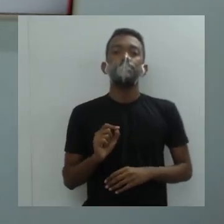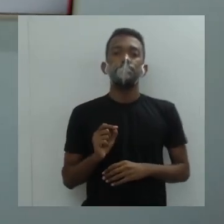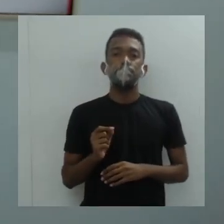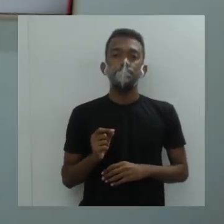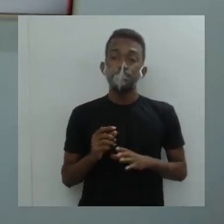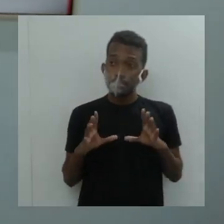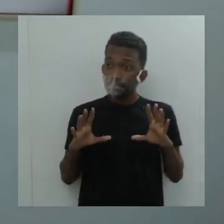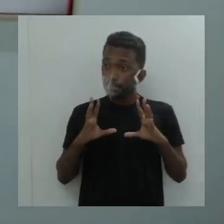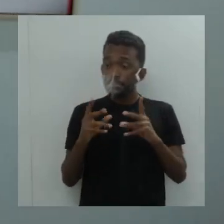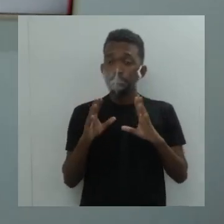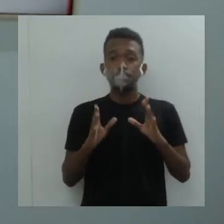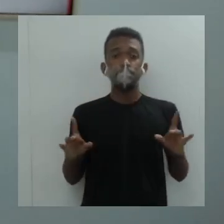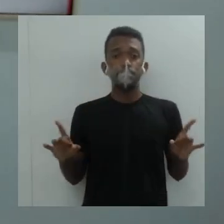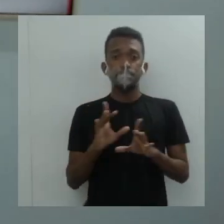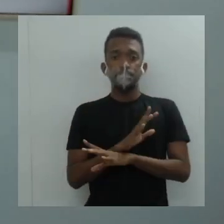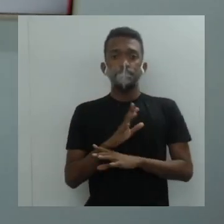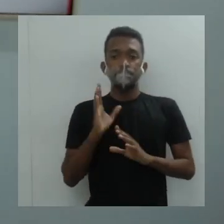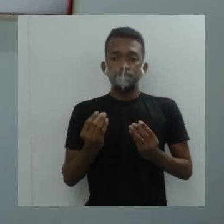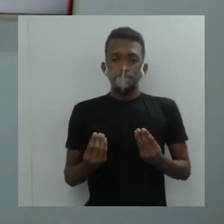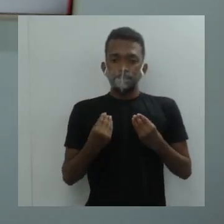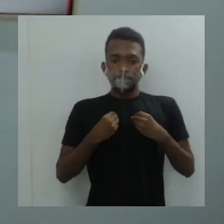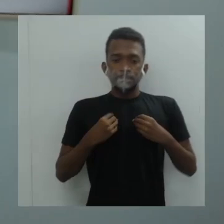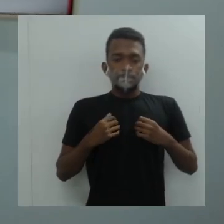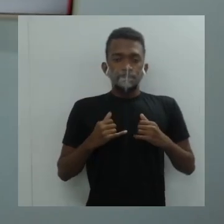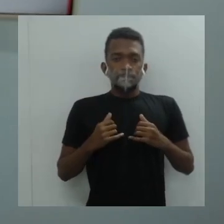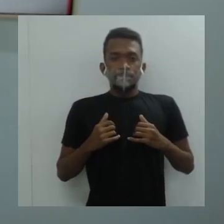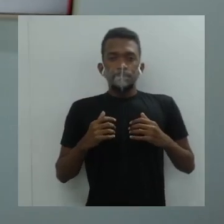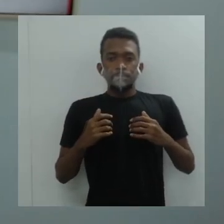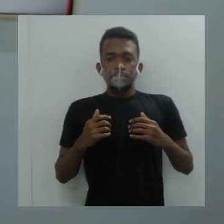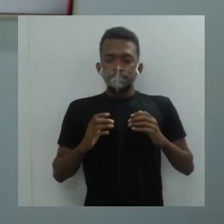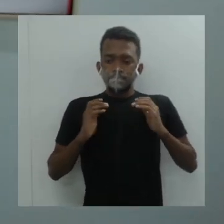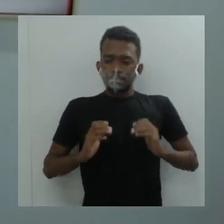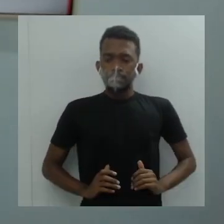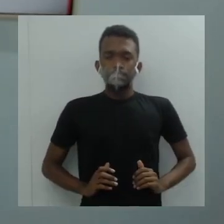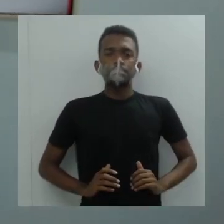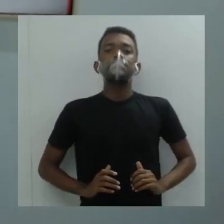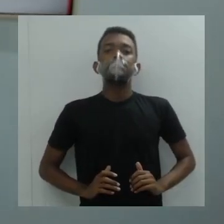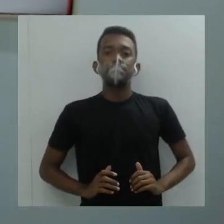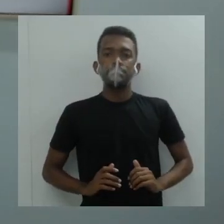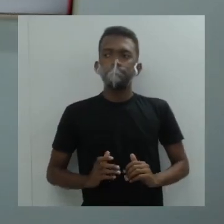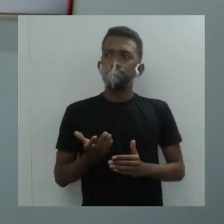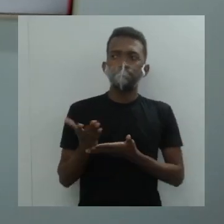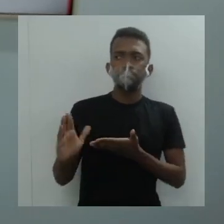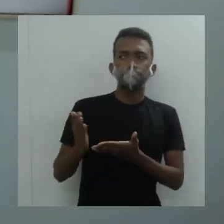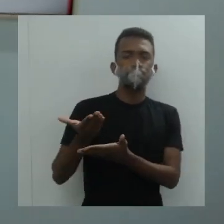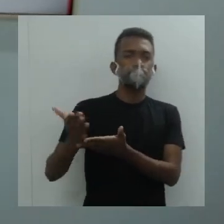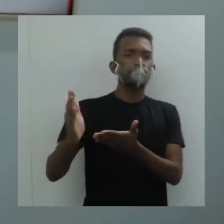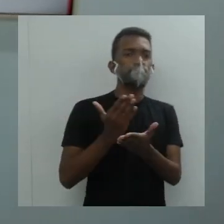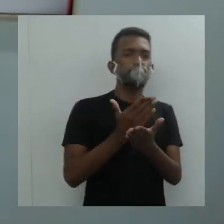todas essas questões provocaram, né, comportamentos de exclusão